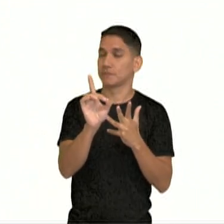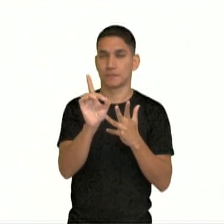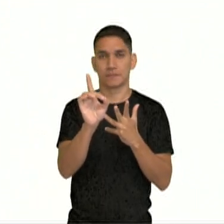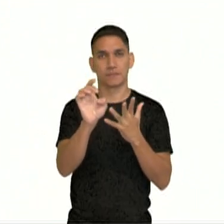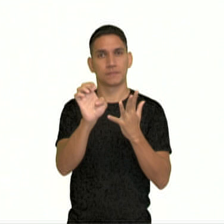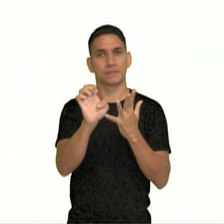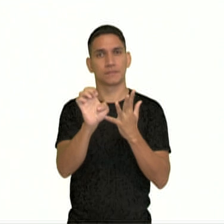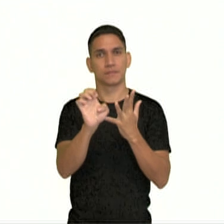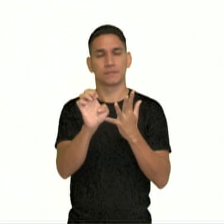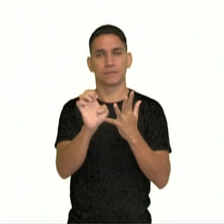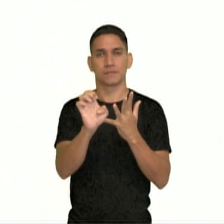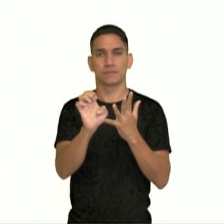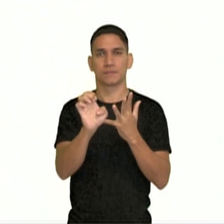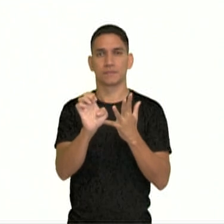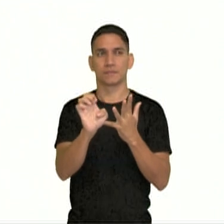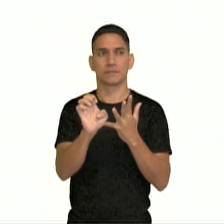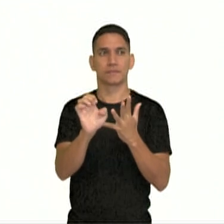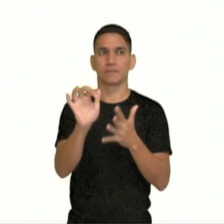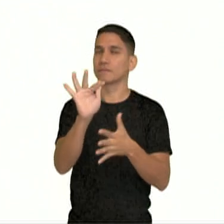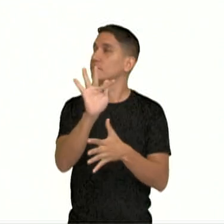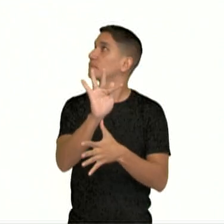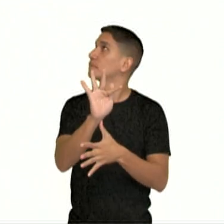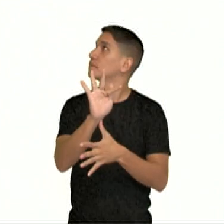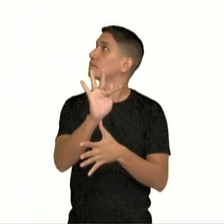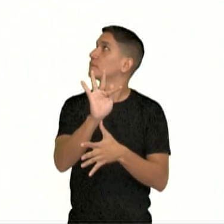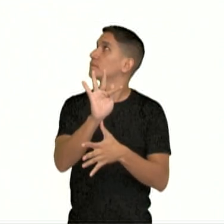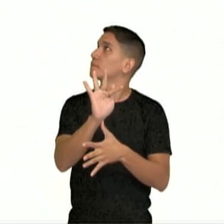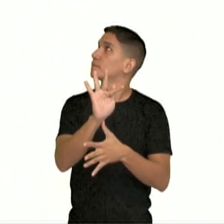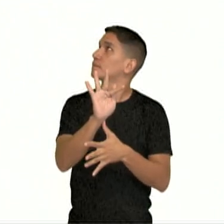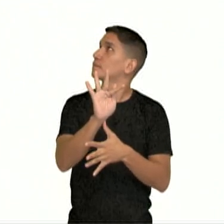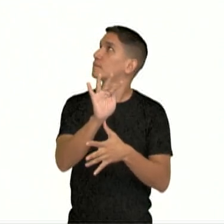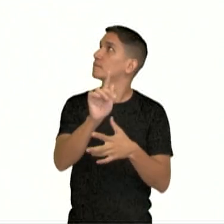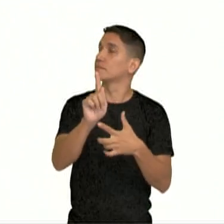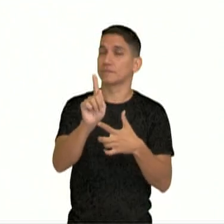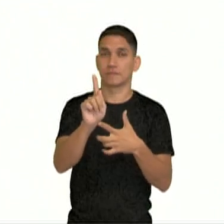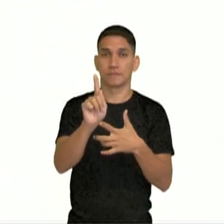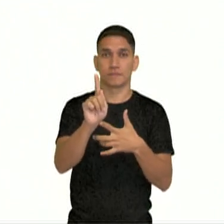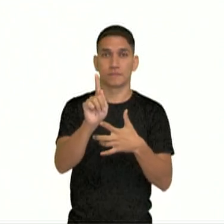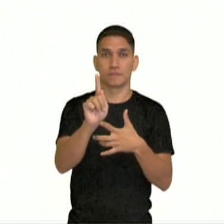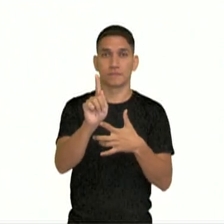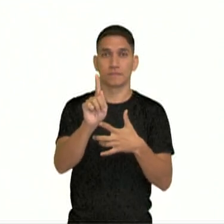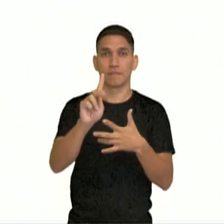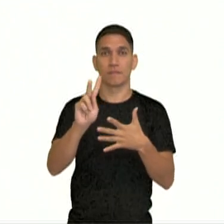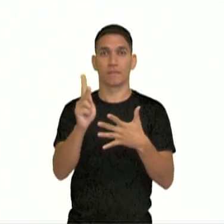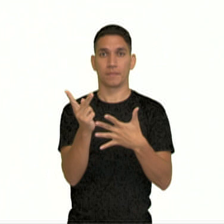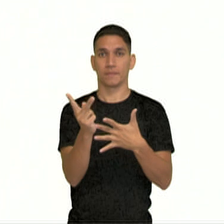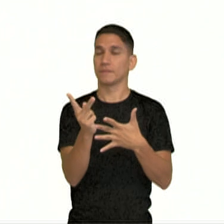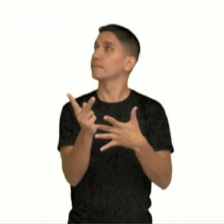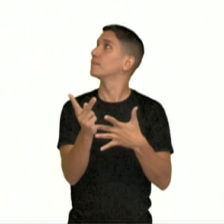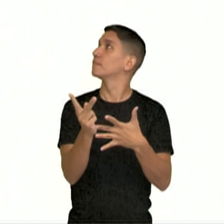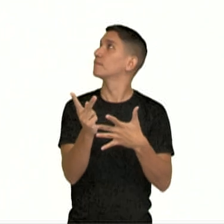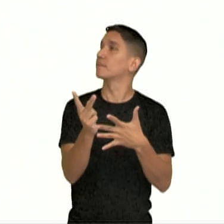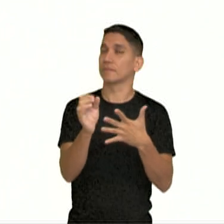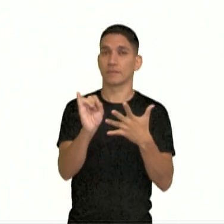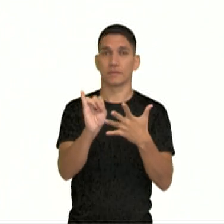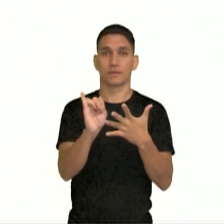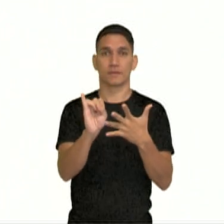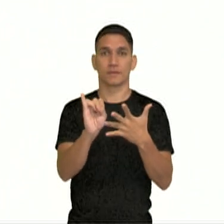daughter, brother, sister, grandma,